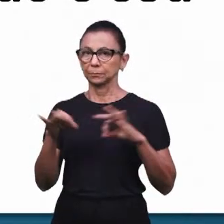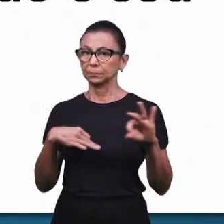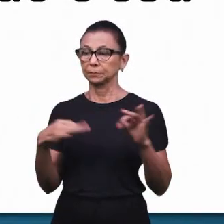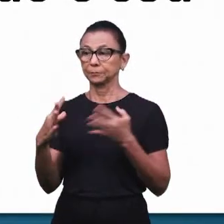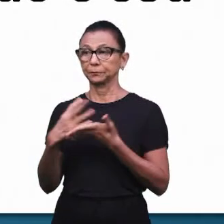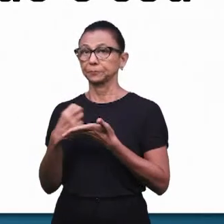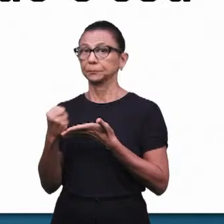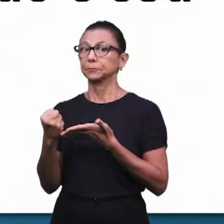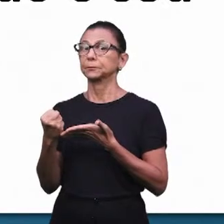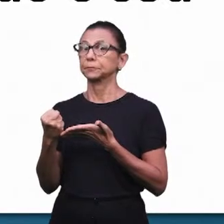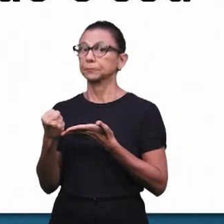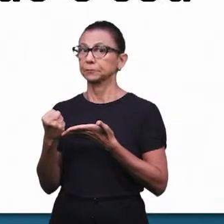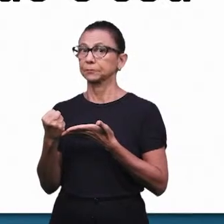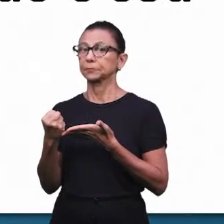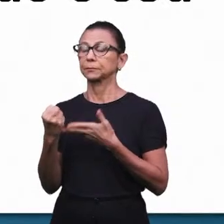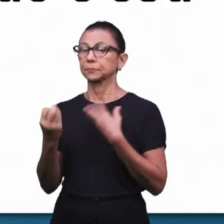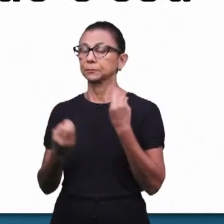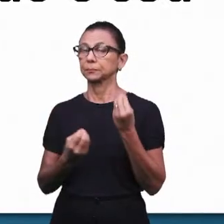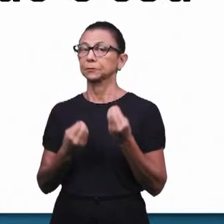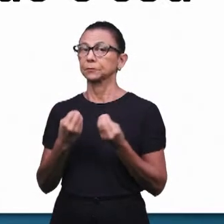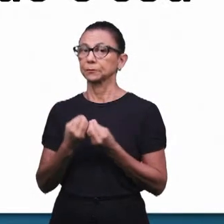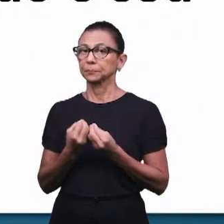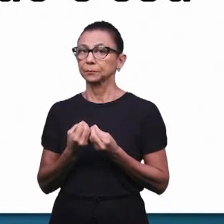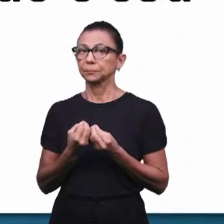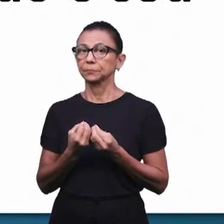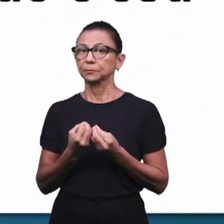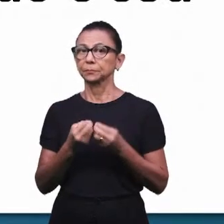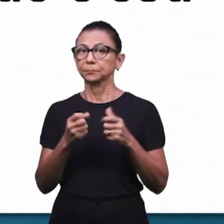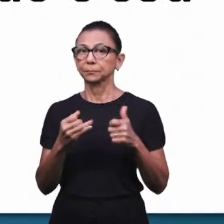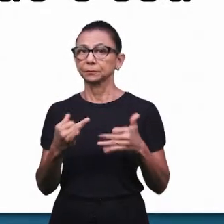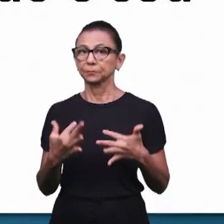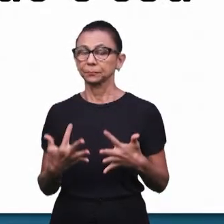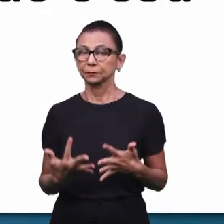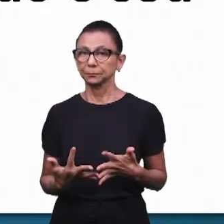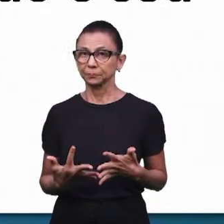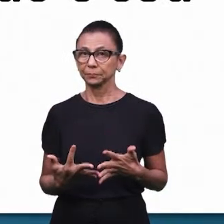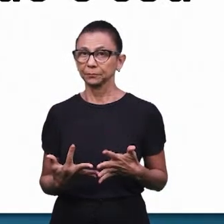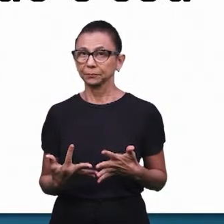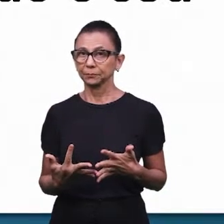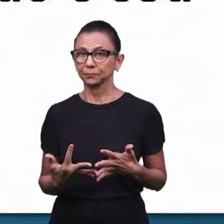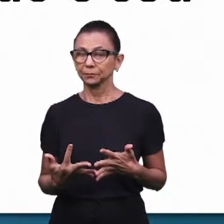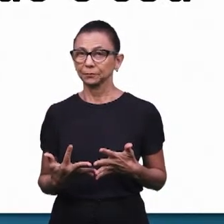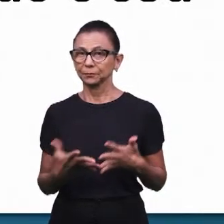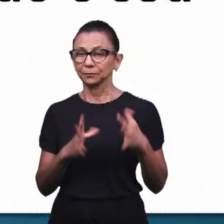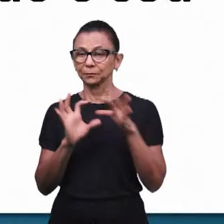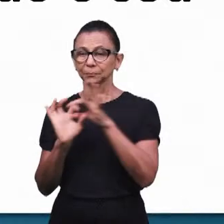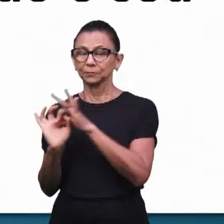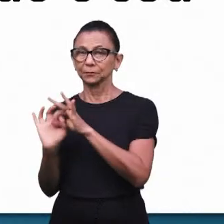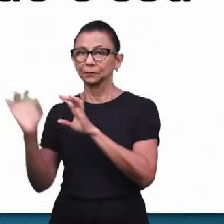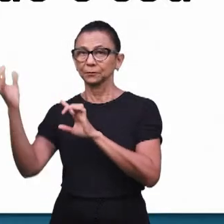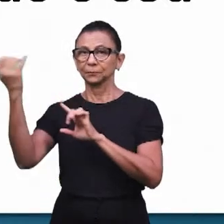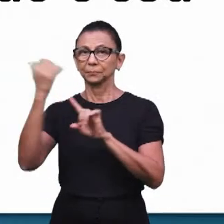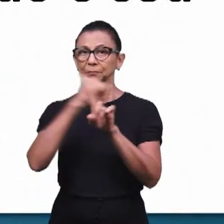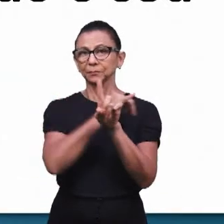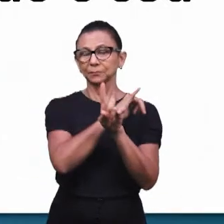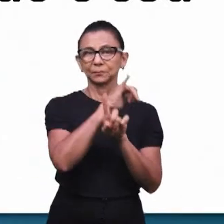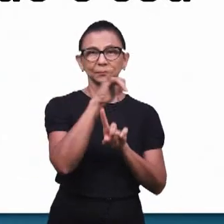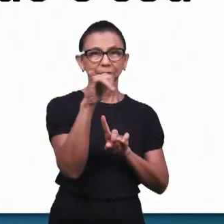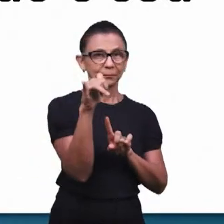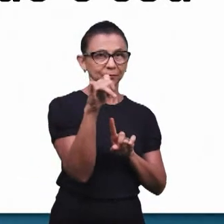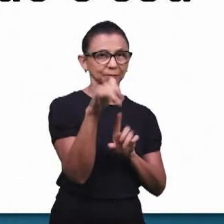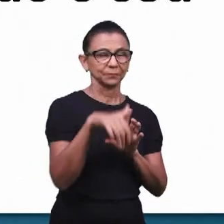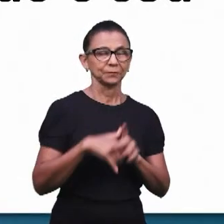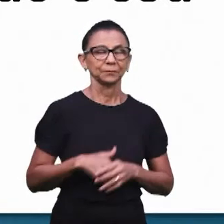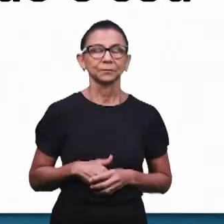estar preparado para o arrebatamento. Cite cada expressão e sua aplicação